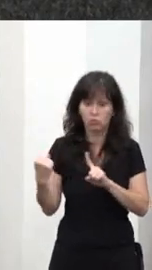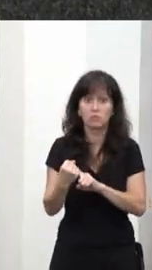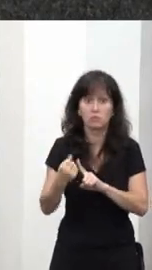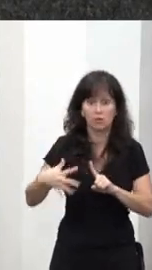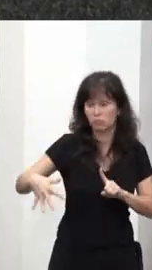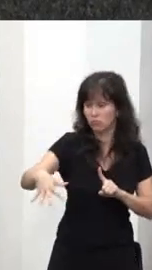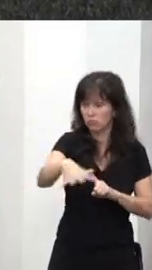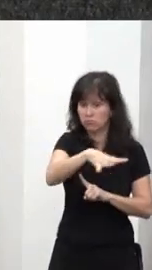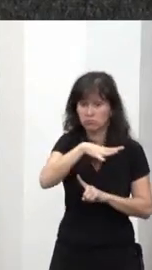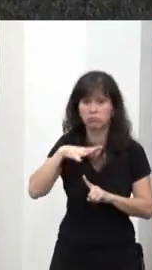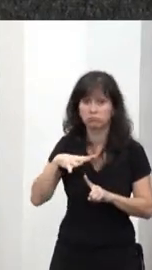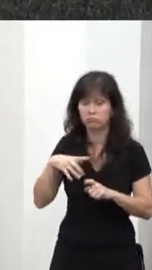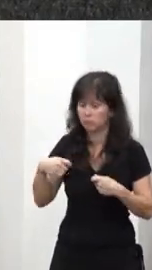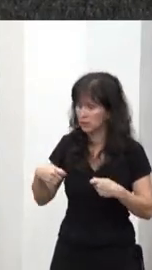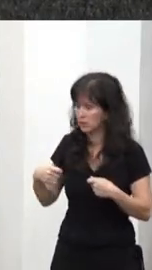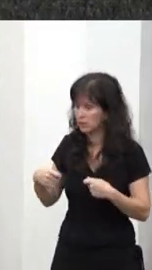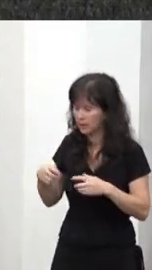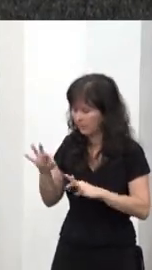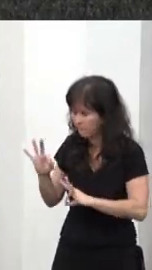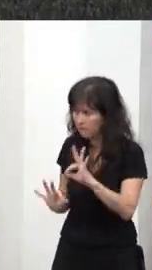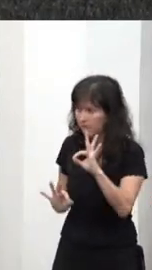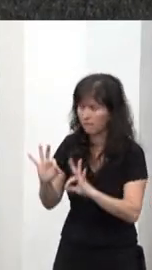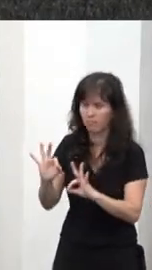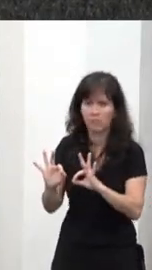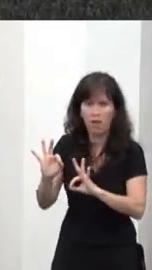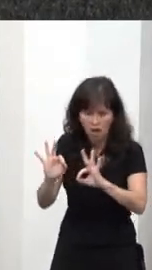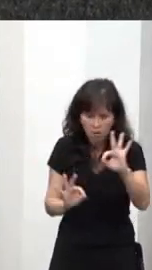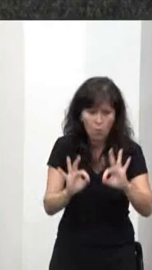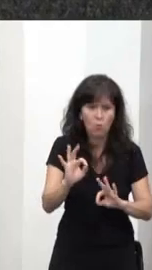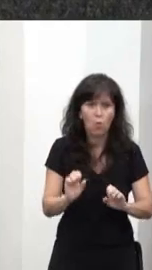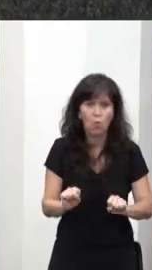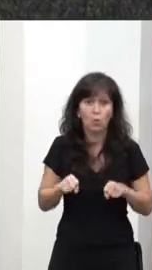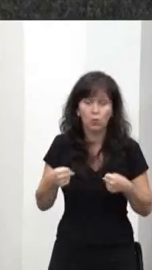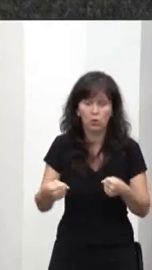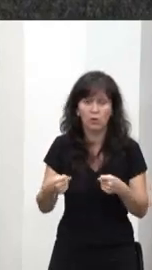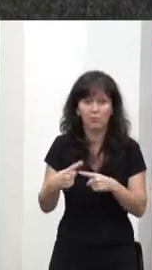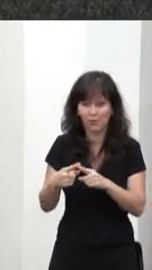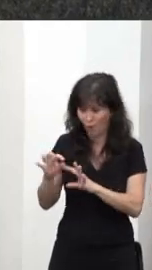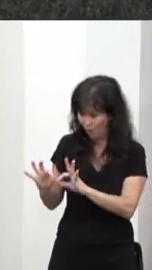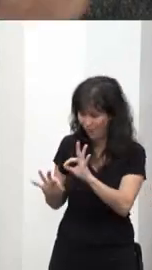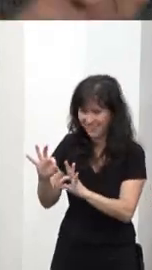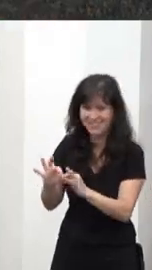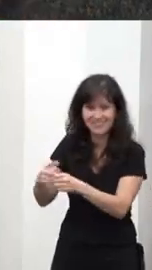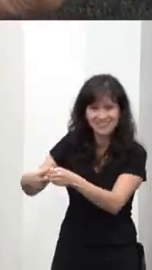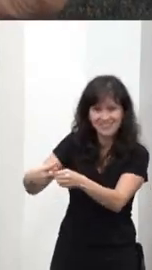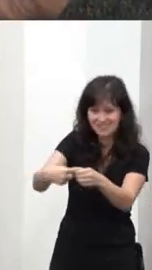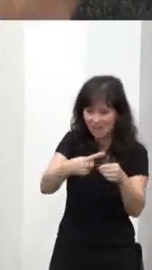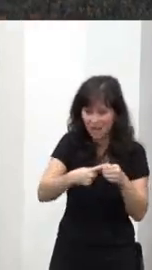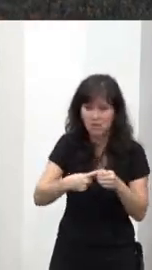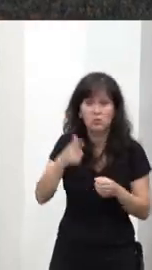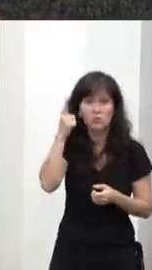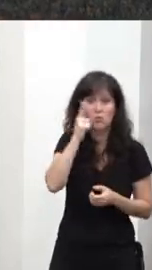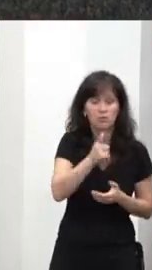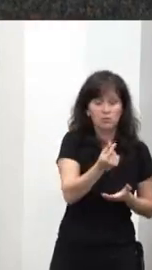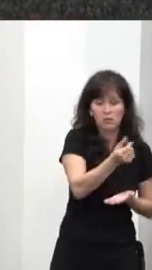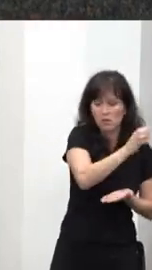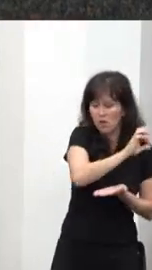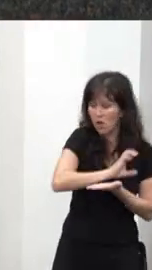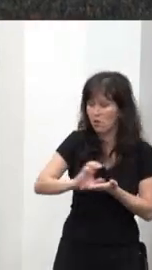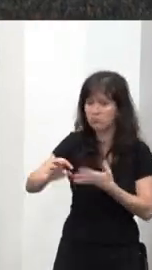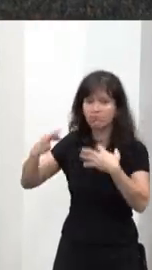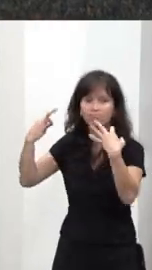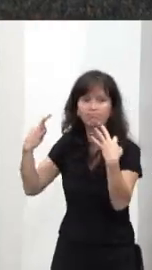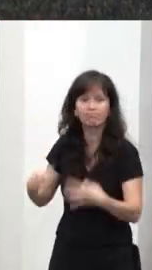fazer isso porque essa organização é que vai dar a sustentabilidade para que esse recurso seja bem aplicado até para